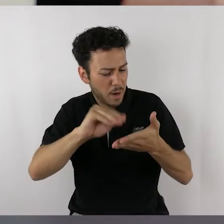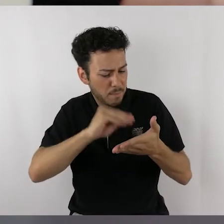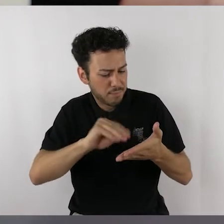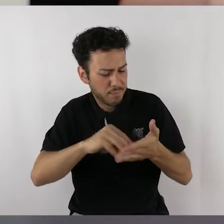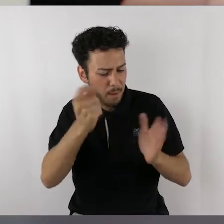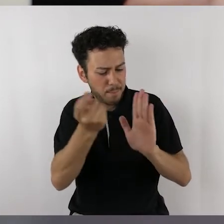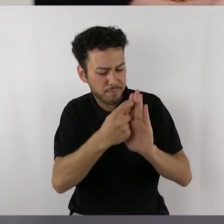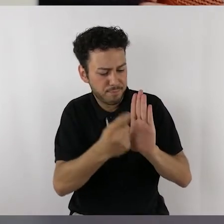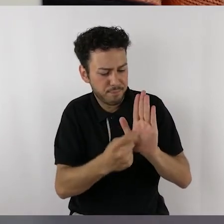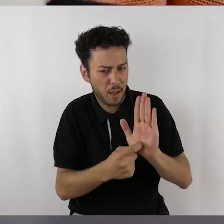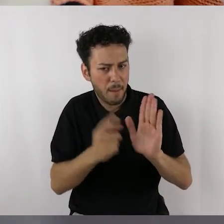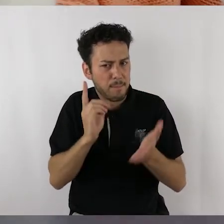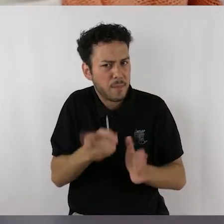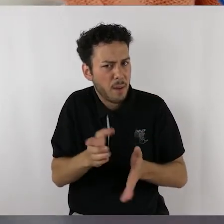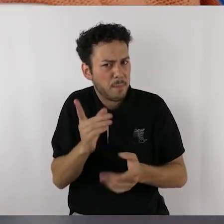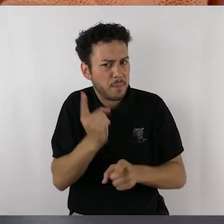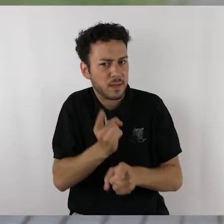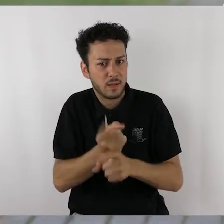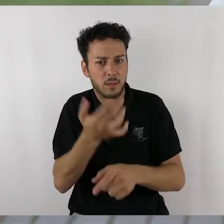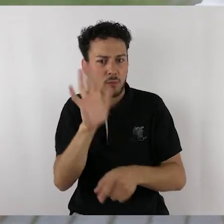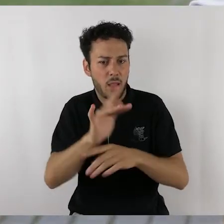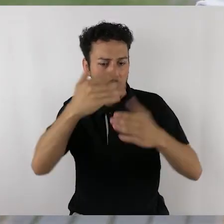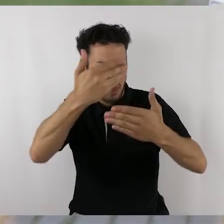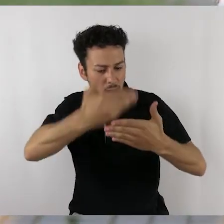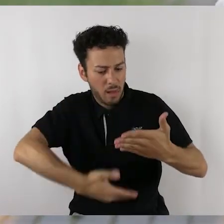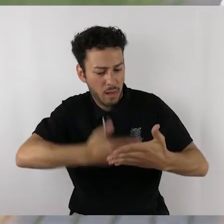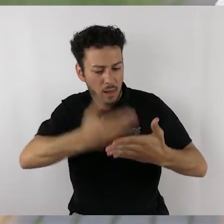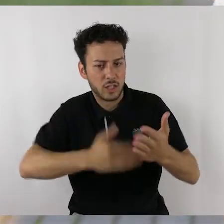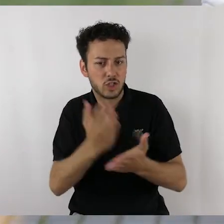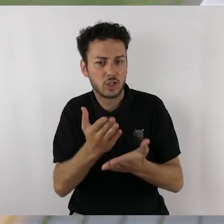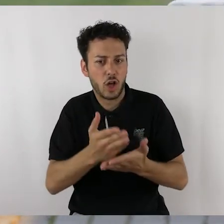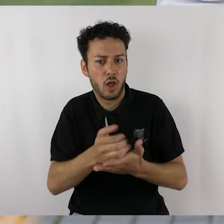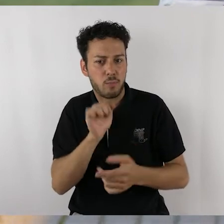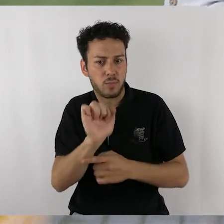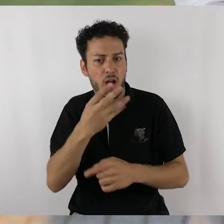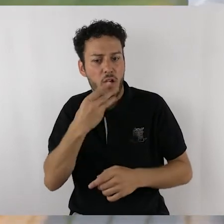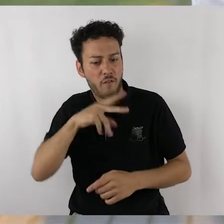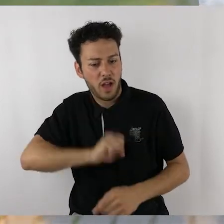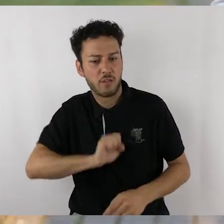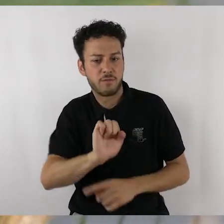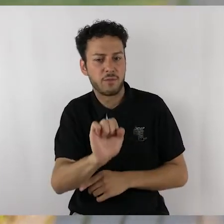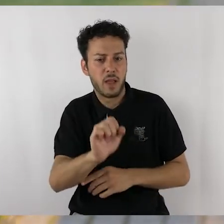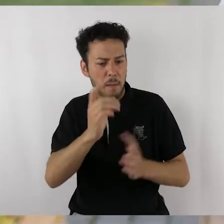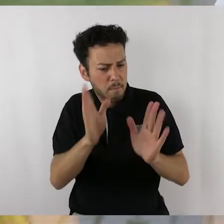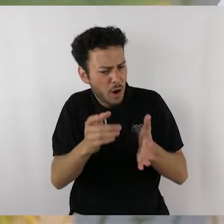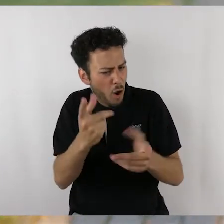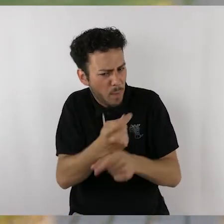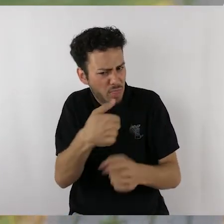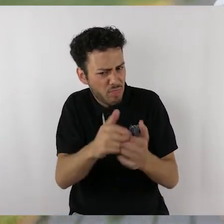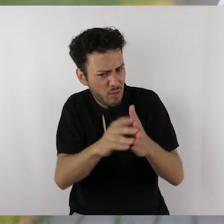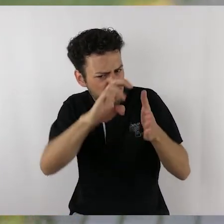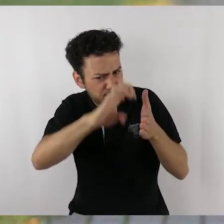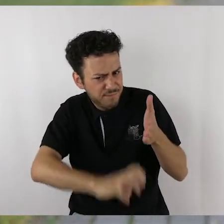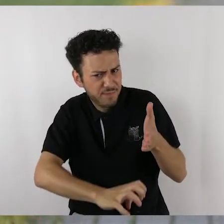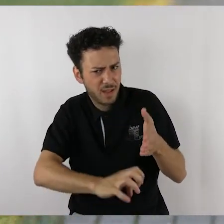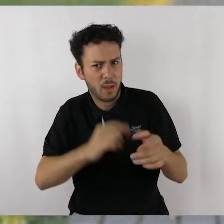lista de apenas aquilo que é mesmo necessário Se receber uma lista da escola do seu educando Não tenha medo de perguntar se é mesmo Preciso comprar